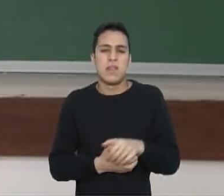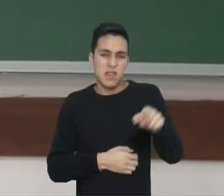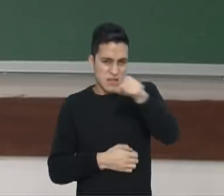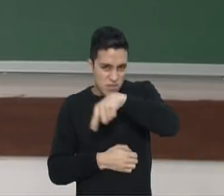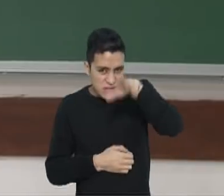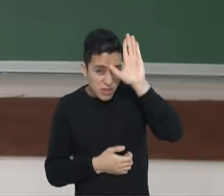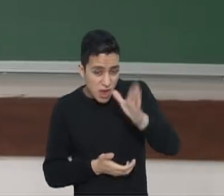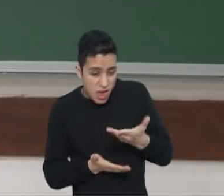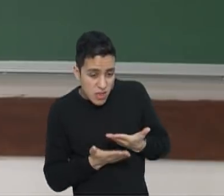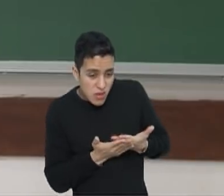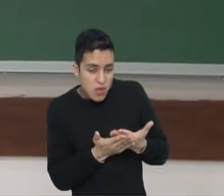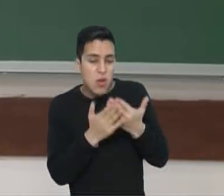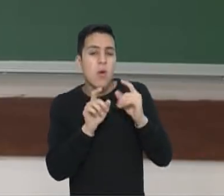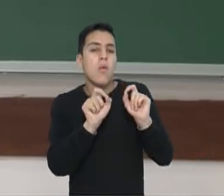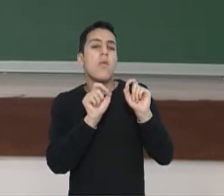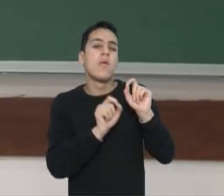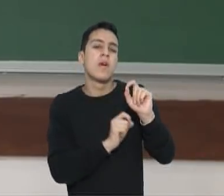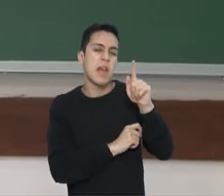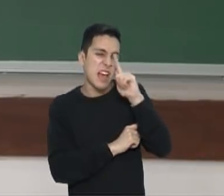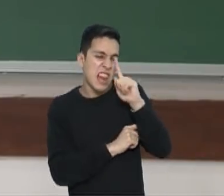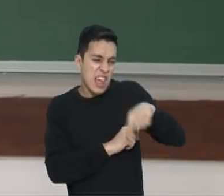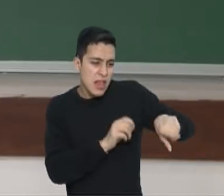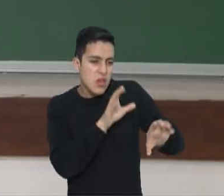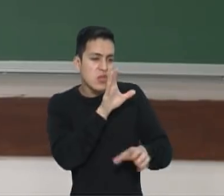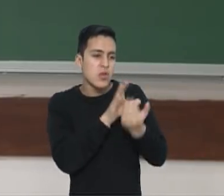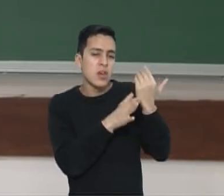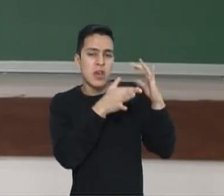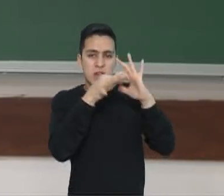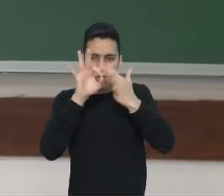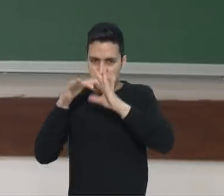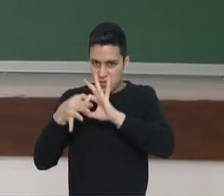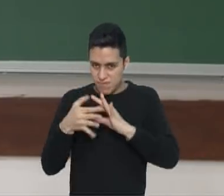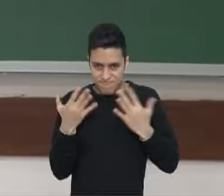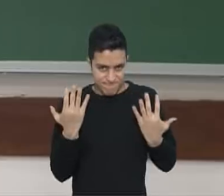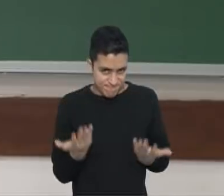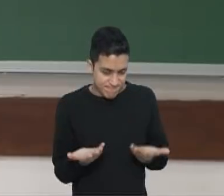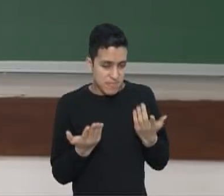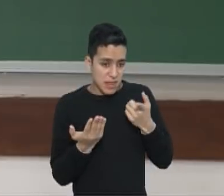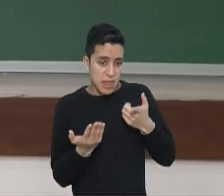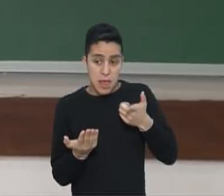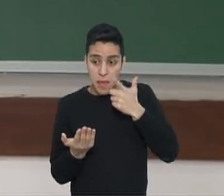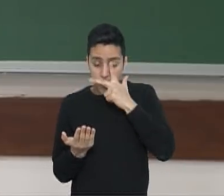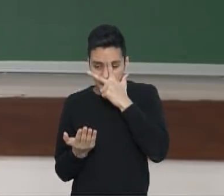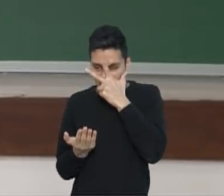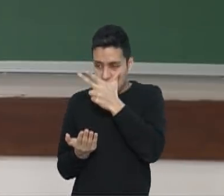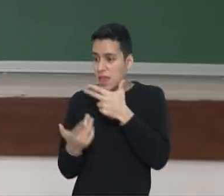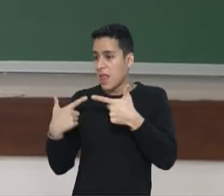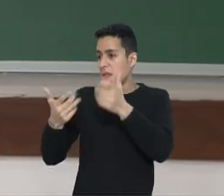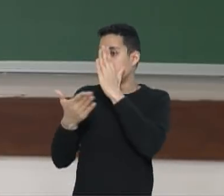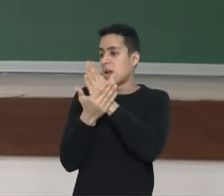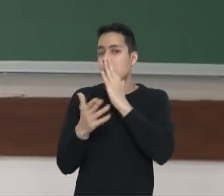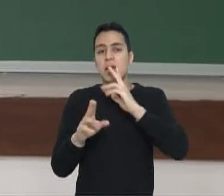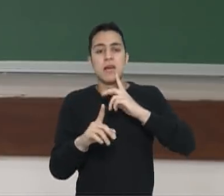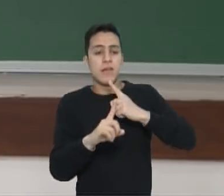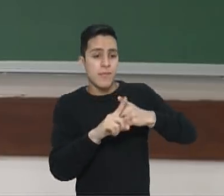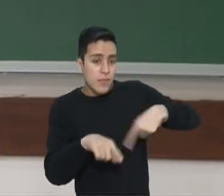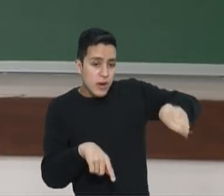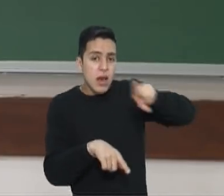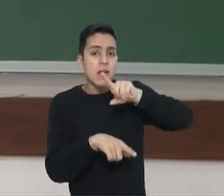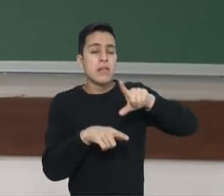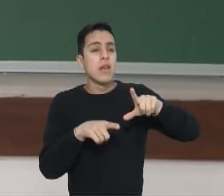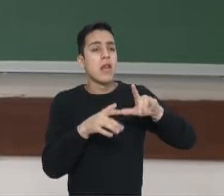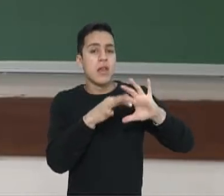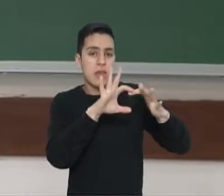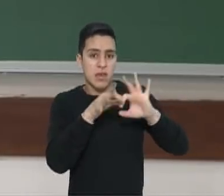já estudou na Grécia, onde surgiram as Olimpíadas, as guerras paravam por conta da Olimpíada. Na